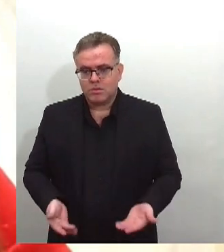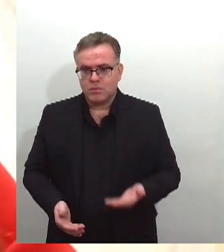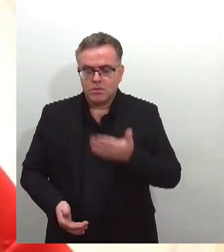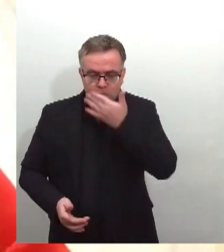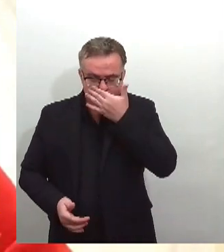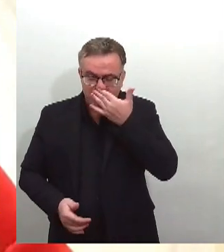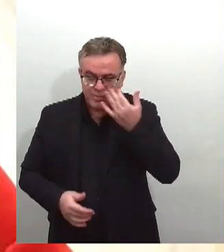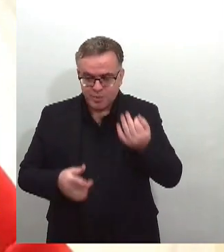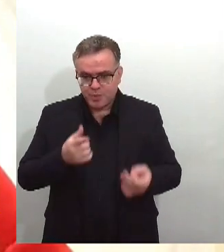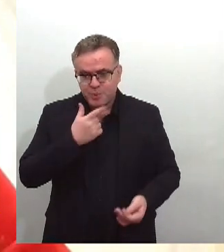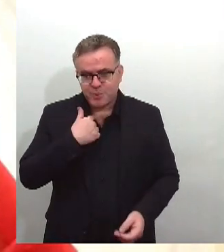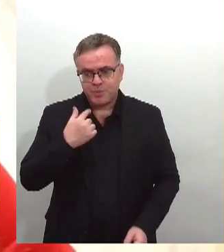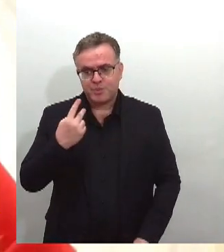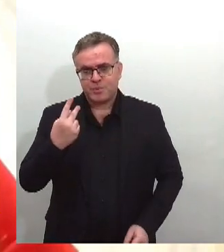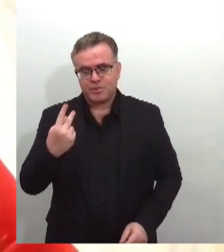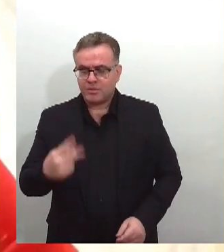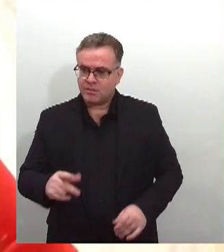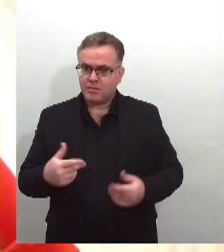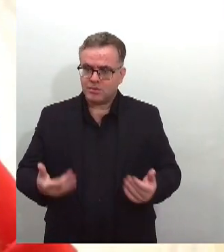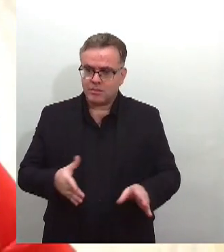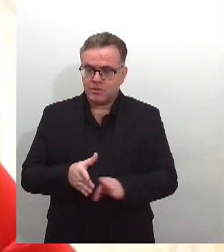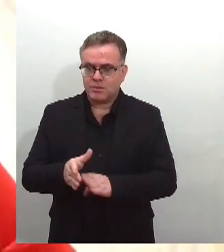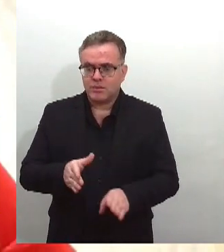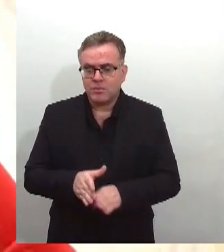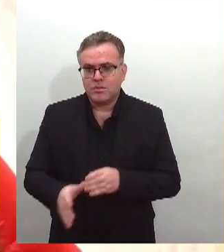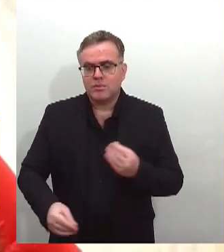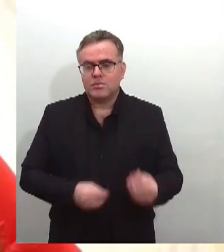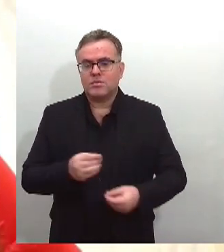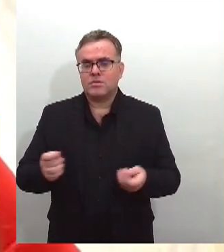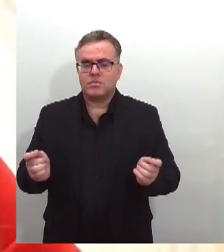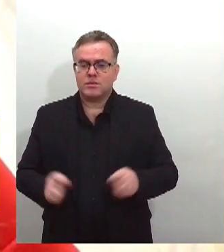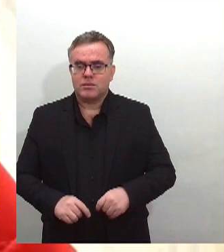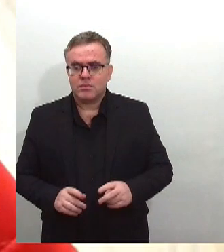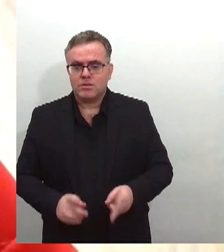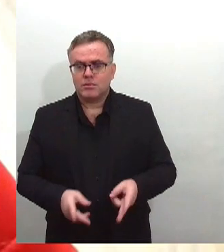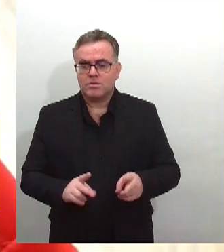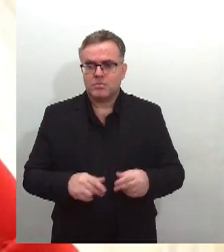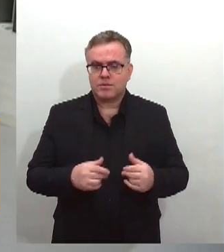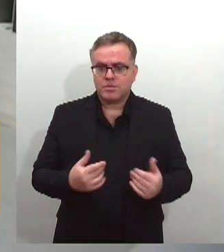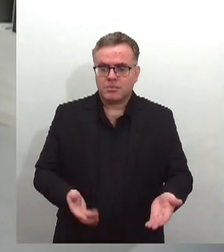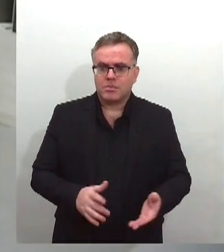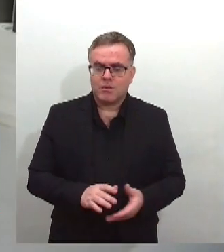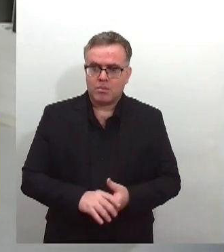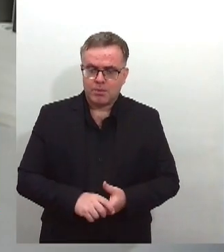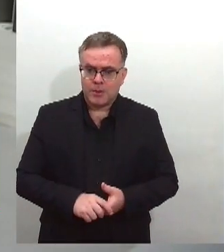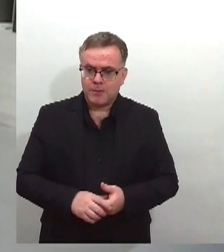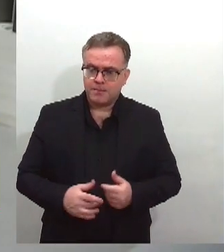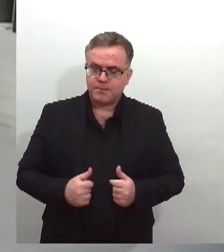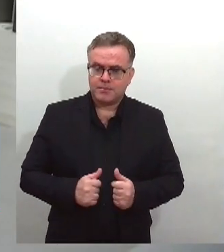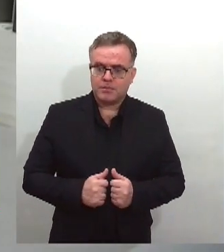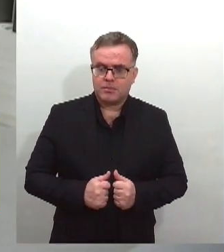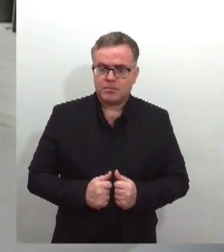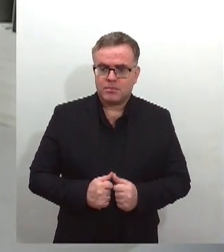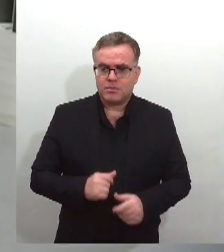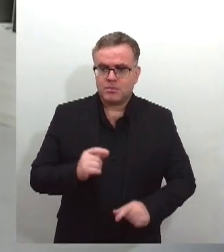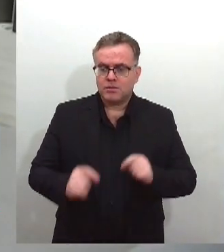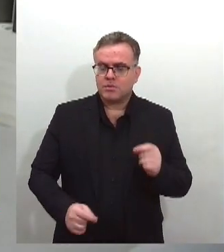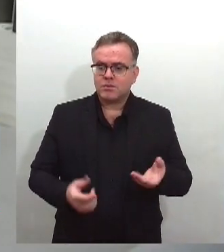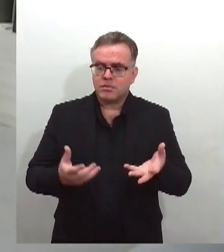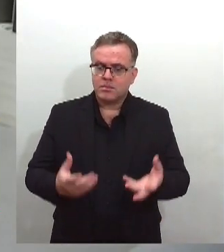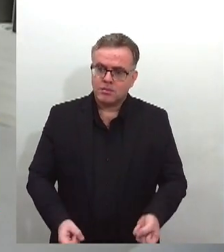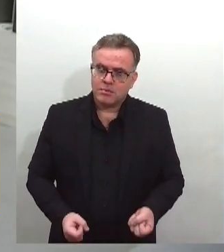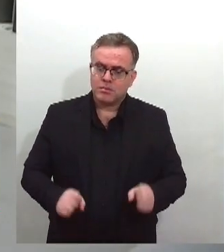haverá processo e o encaminhamento necessário, juridicamente falando. Essa somação de esforços, né,